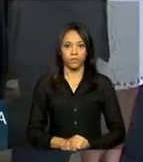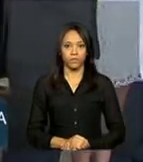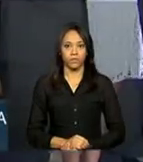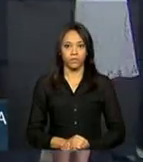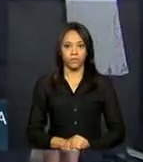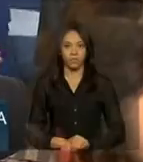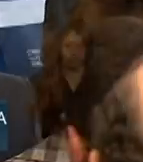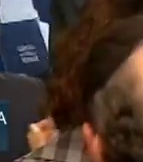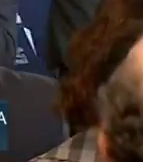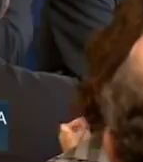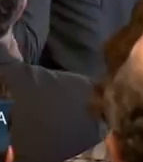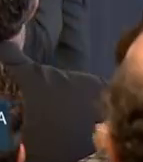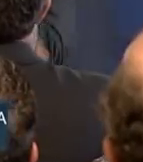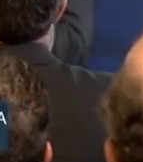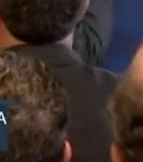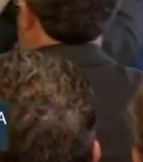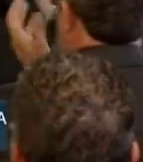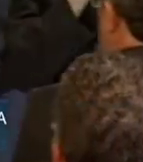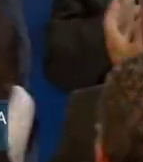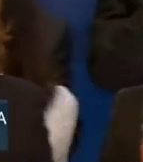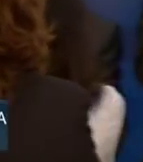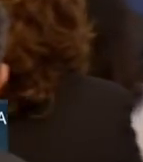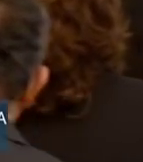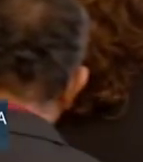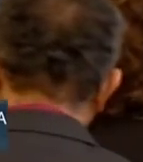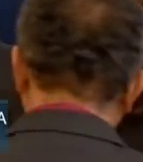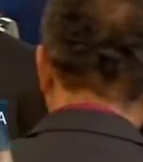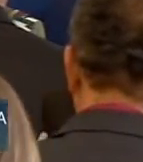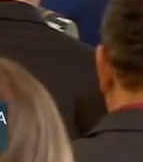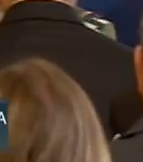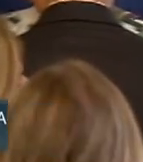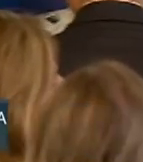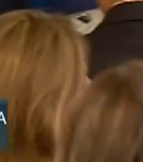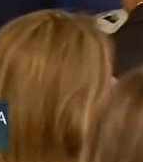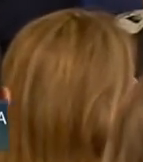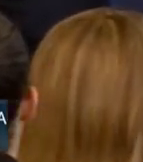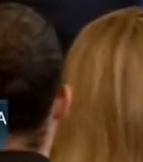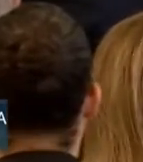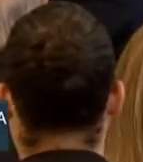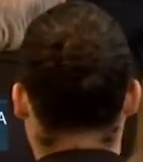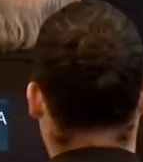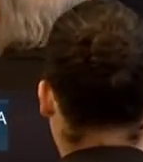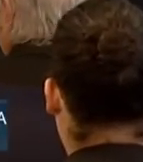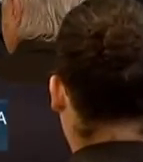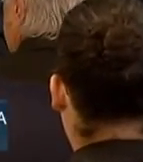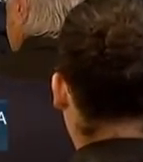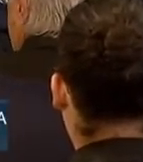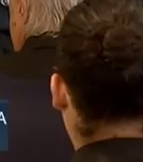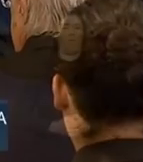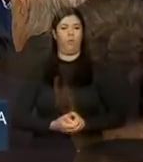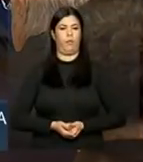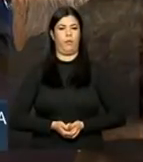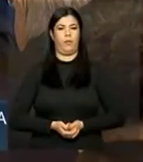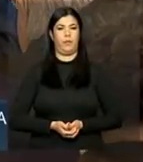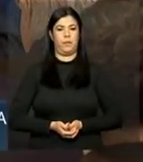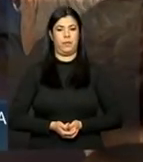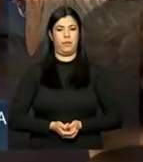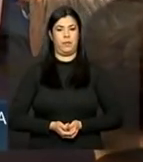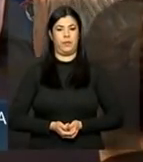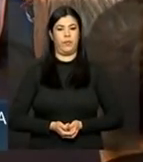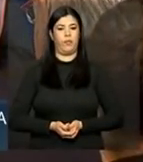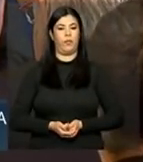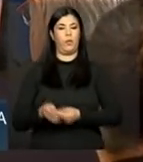Obrigado nesse momento convidamos a Presidenta da República aceber oo final